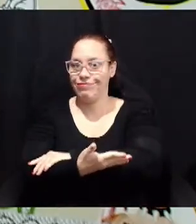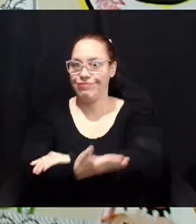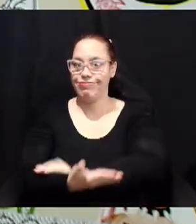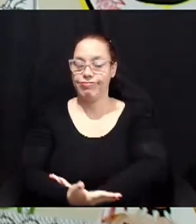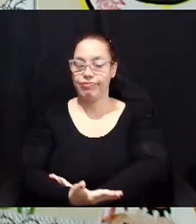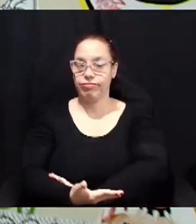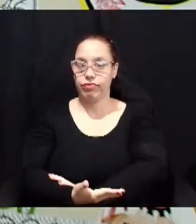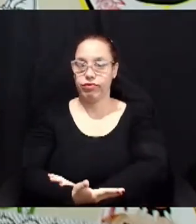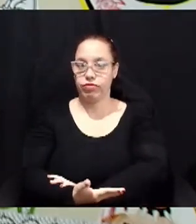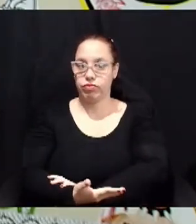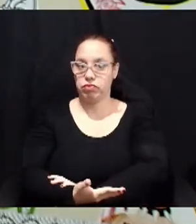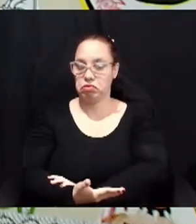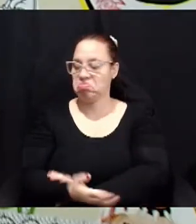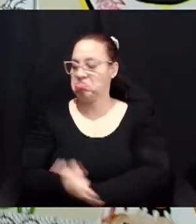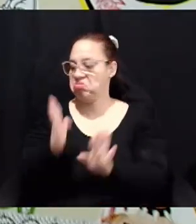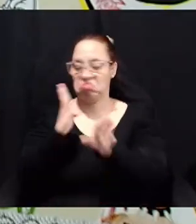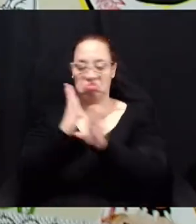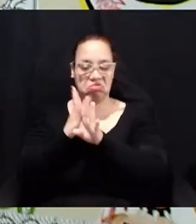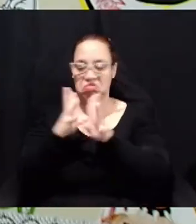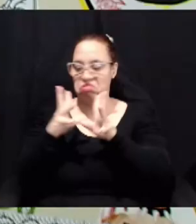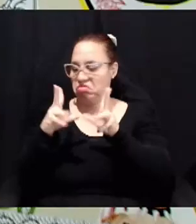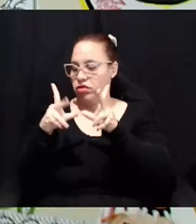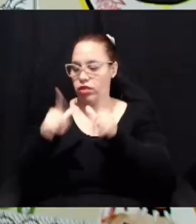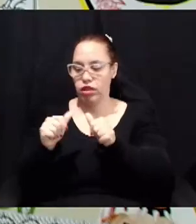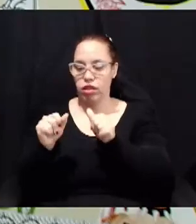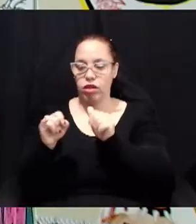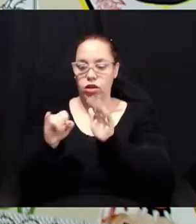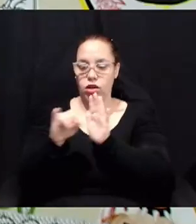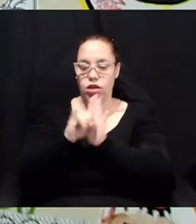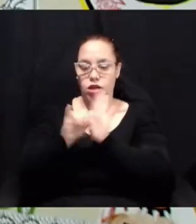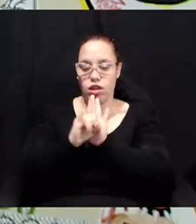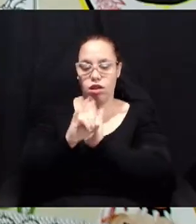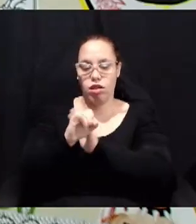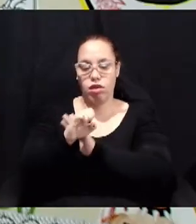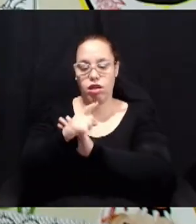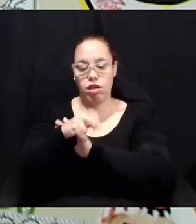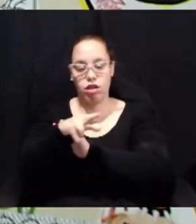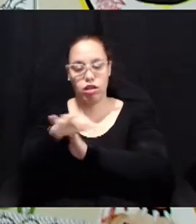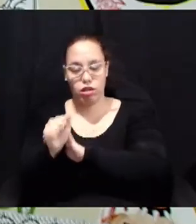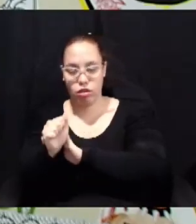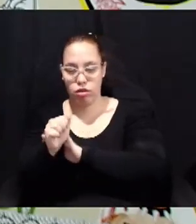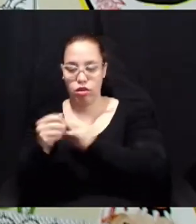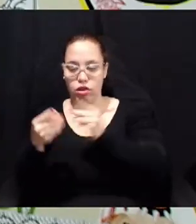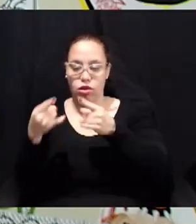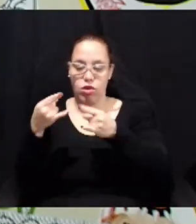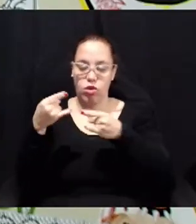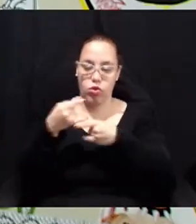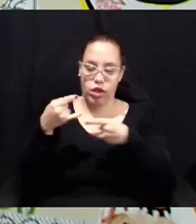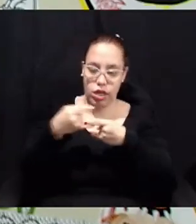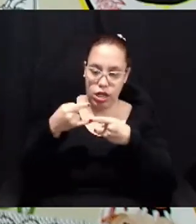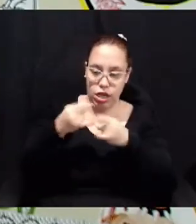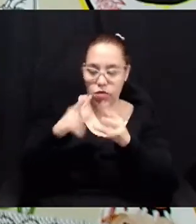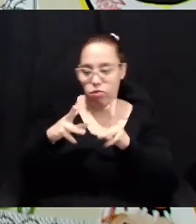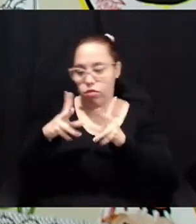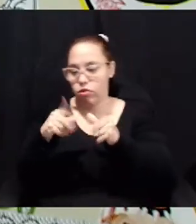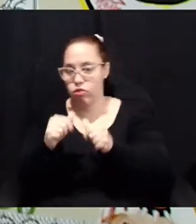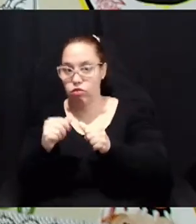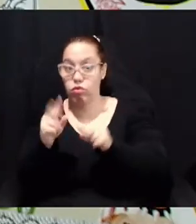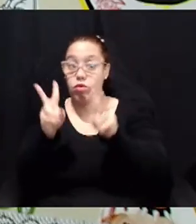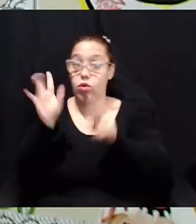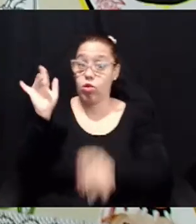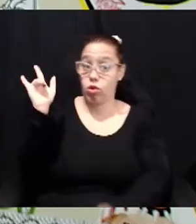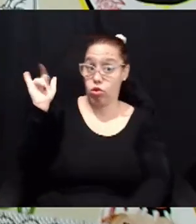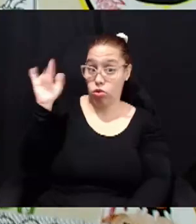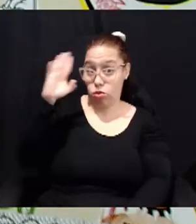vocês encontram tudo sobre a editora, tem os links para todas as pré-vendas, os lançamentos. No Instagram, que é a nossa principal rede